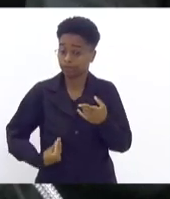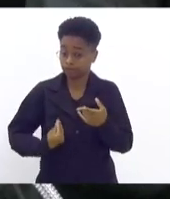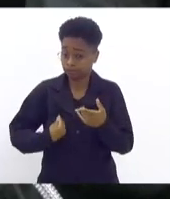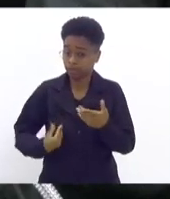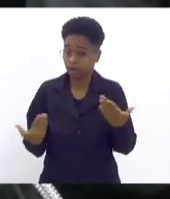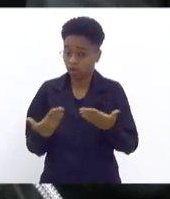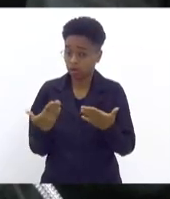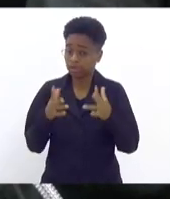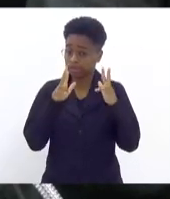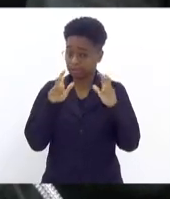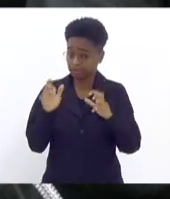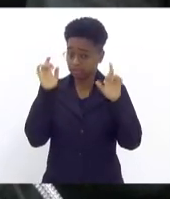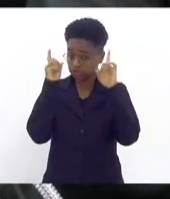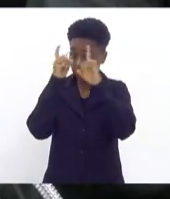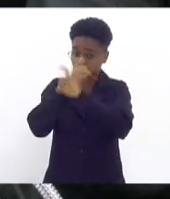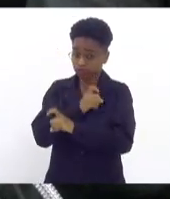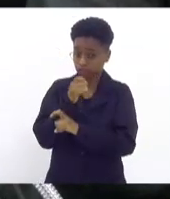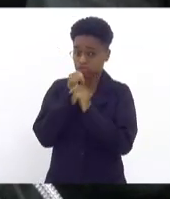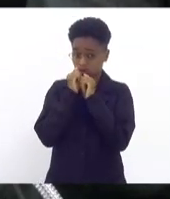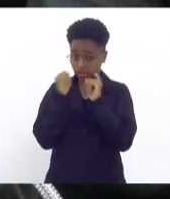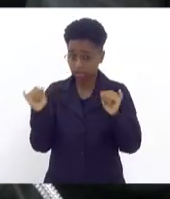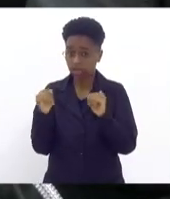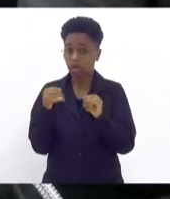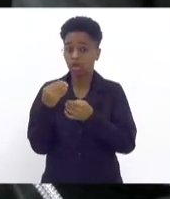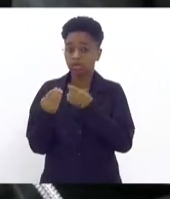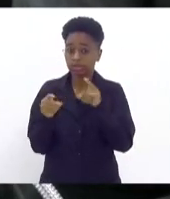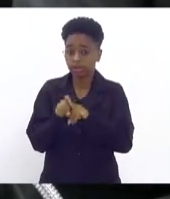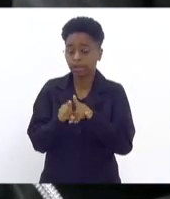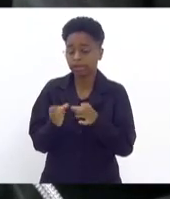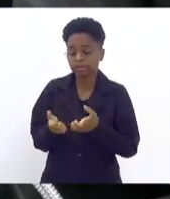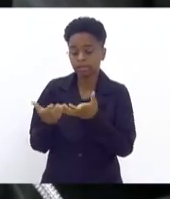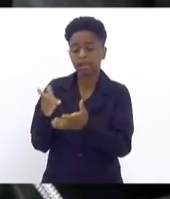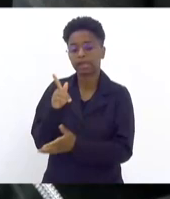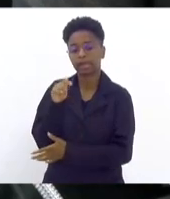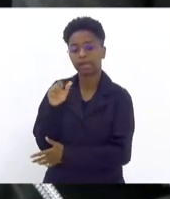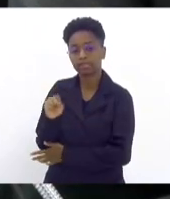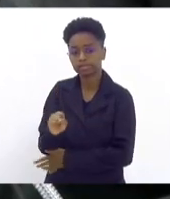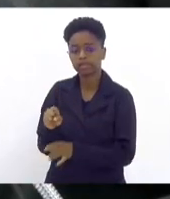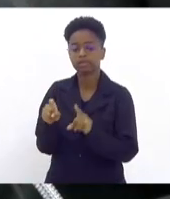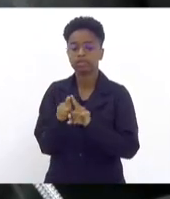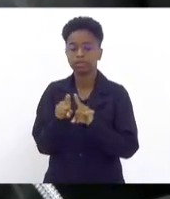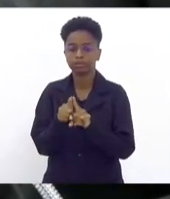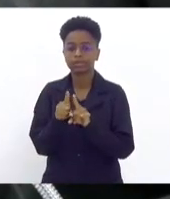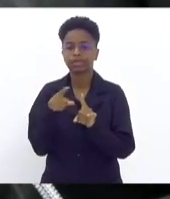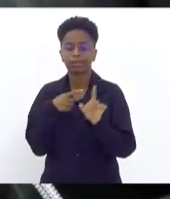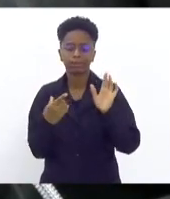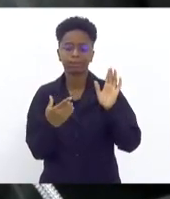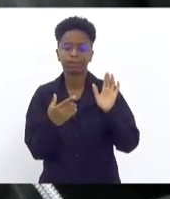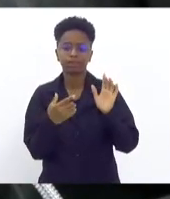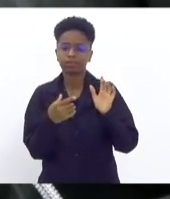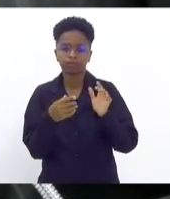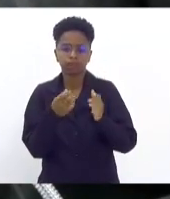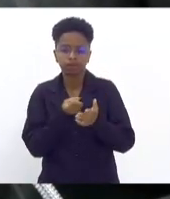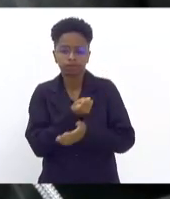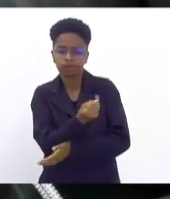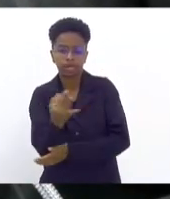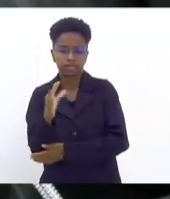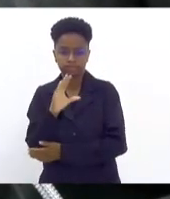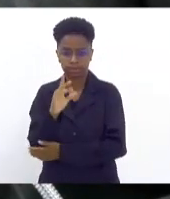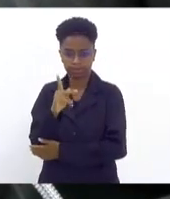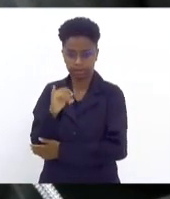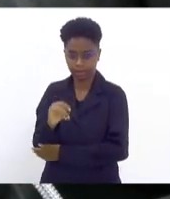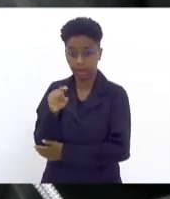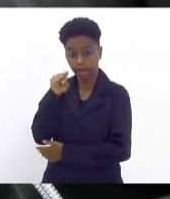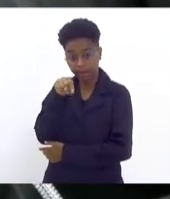na questão elétrica, no fornecimento de gás, que é objeto, inclusive, de várias proposições de CPI na casa, e a gente vê uma